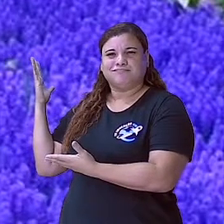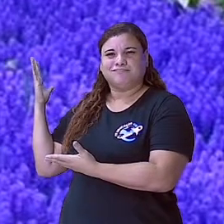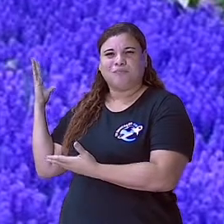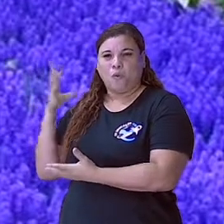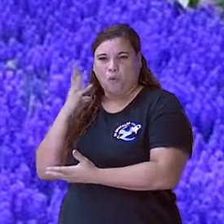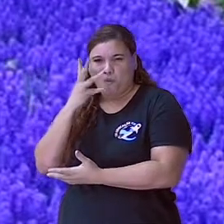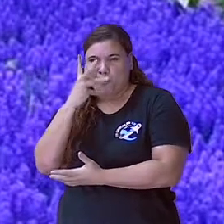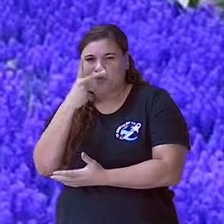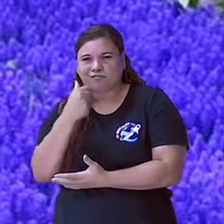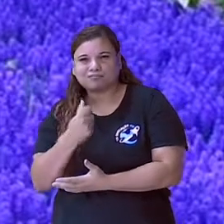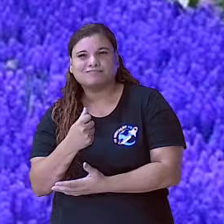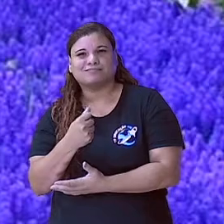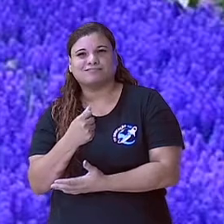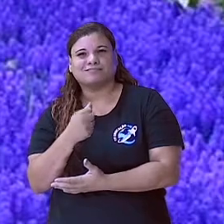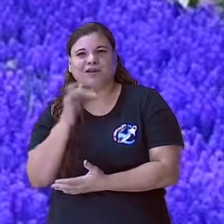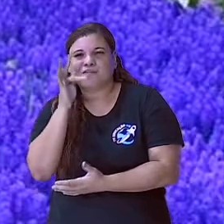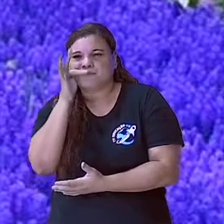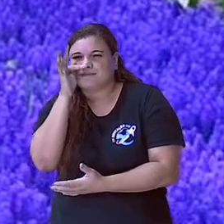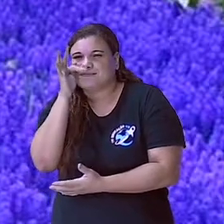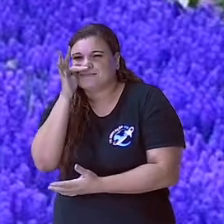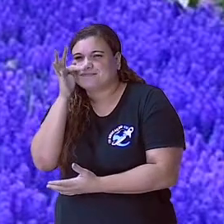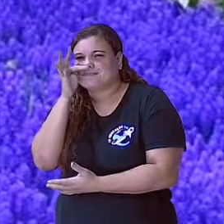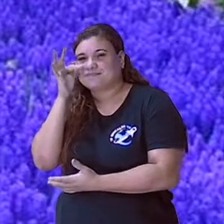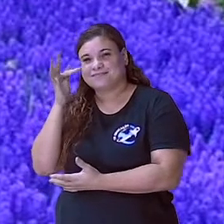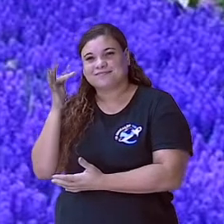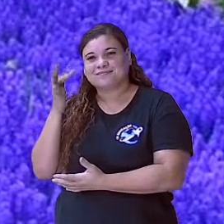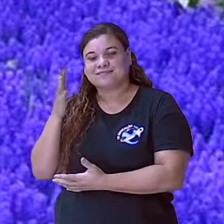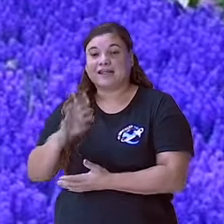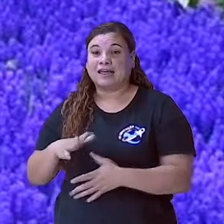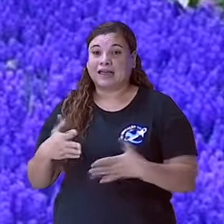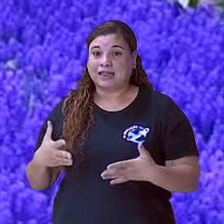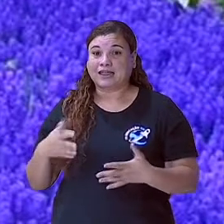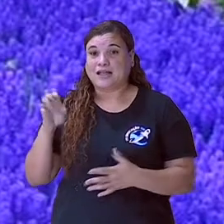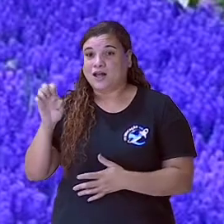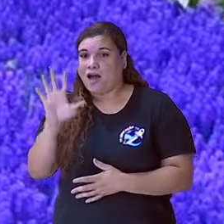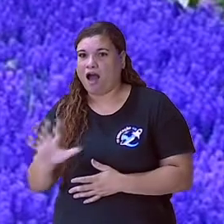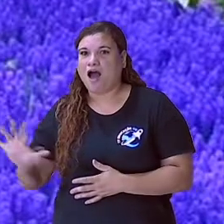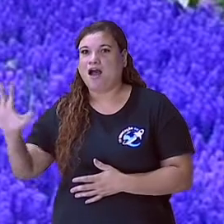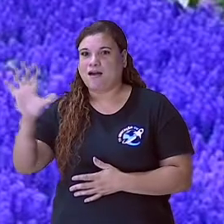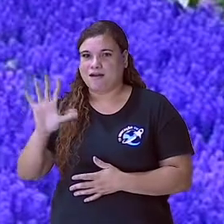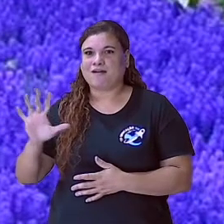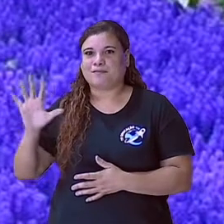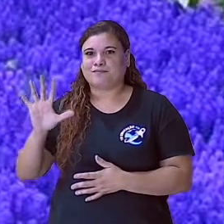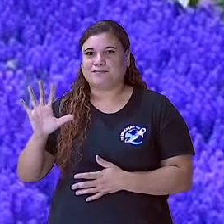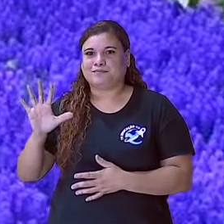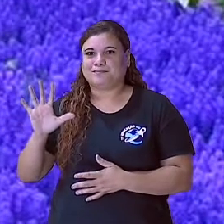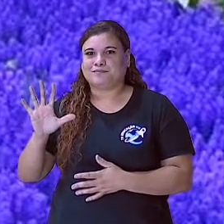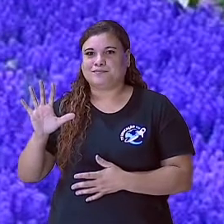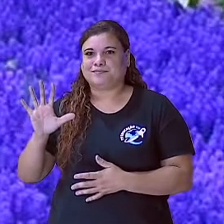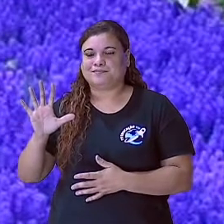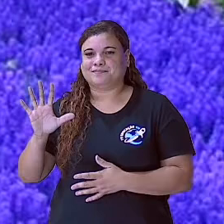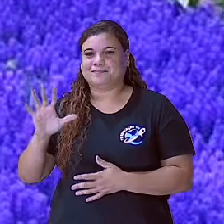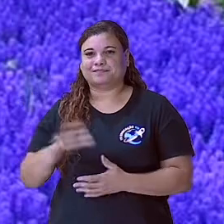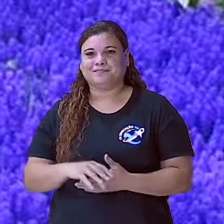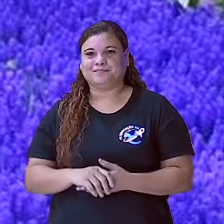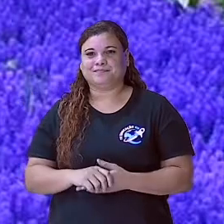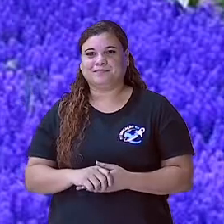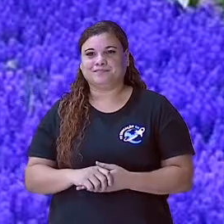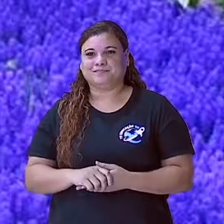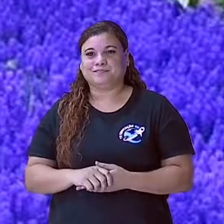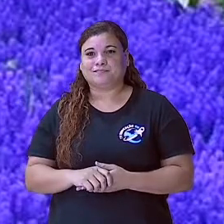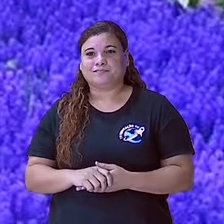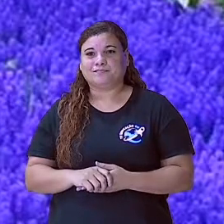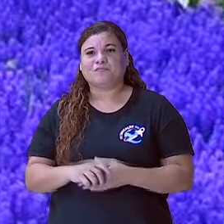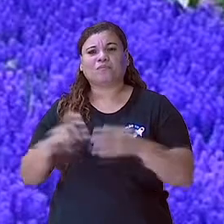quê? Porque a Europa ela está na zona, a maior parte do continente está na